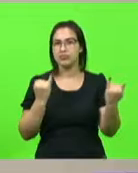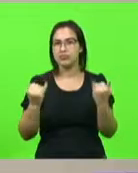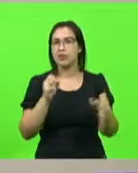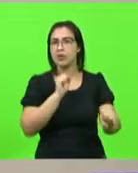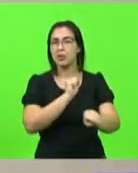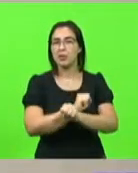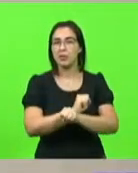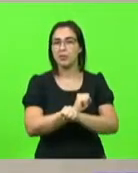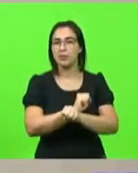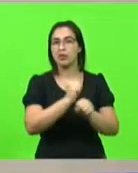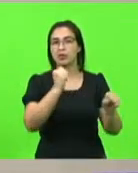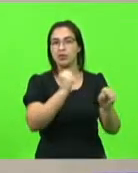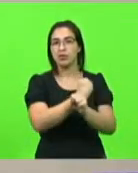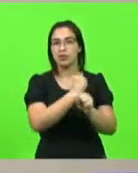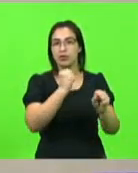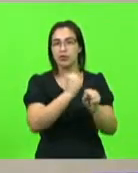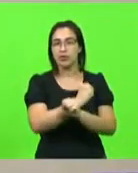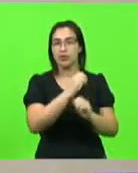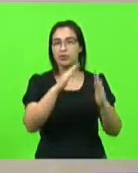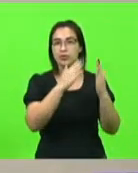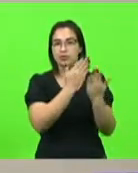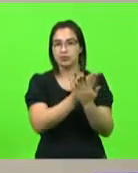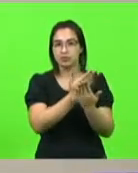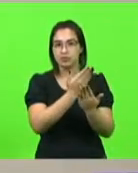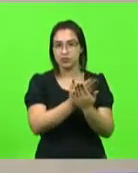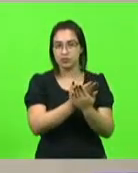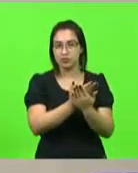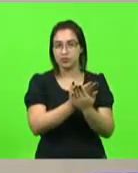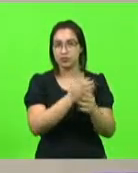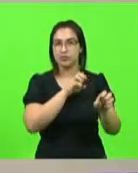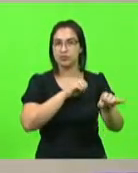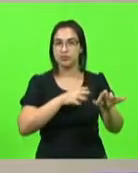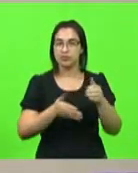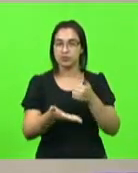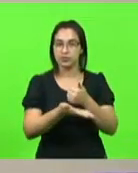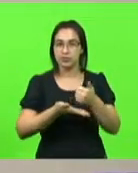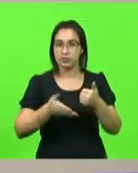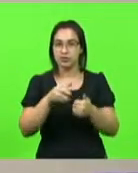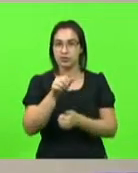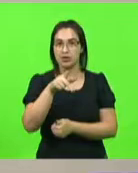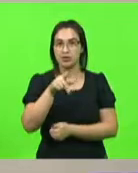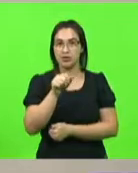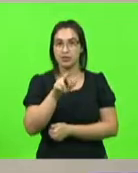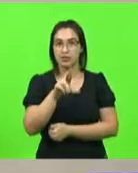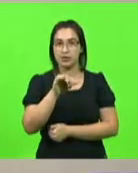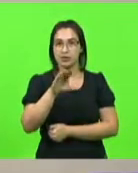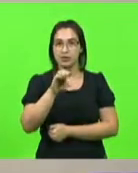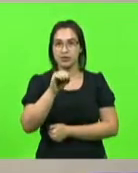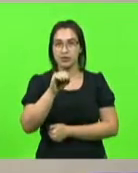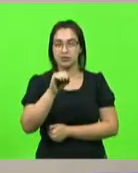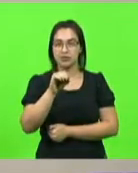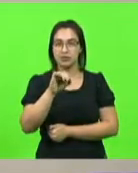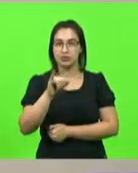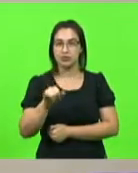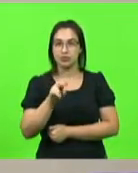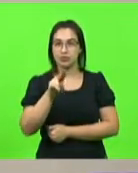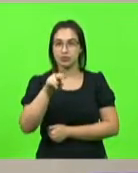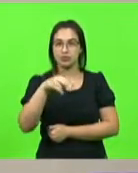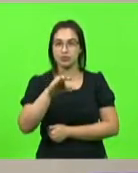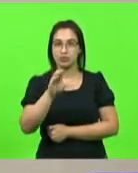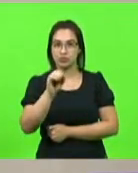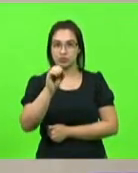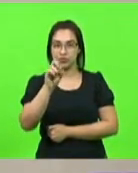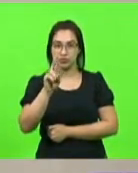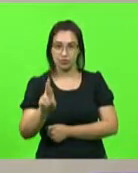paralisação das obras da Escola de Educação Básica Aparício Júlio Farrapo, no município de Xanxerê, em